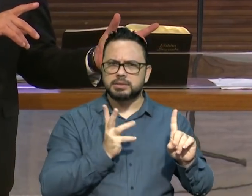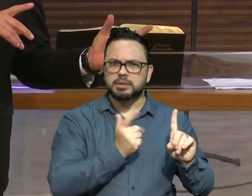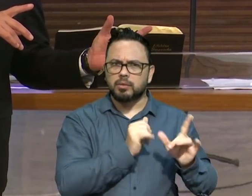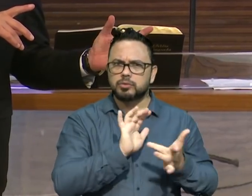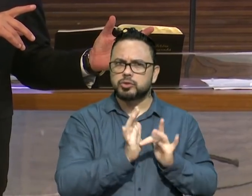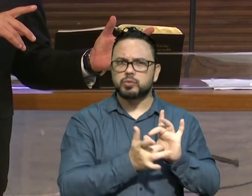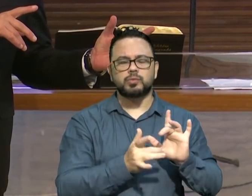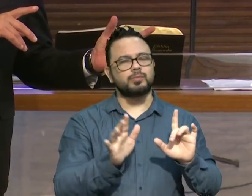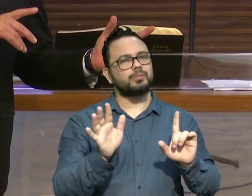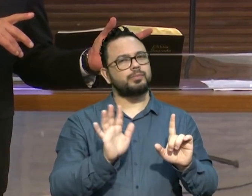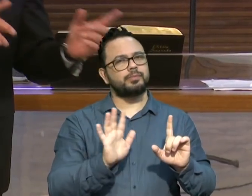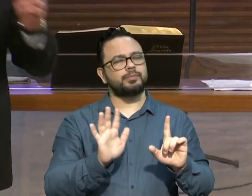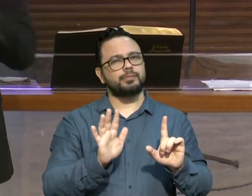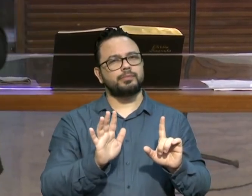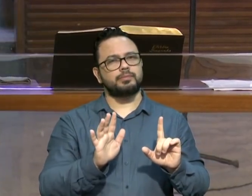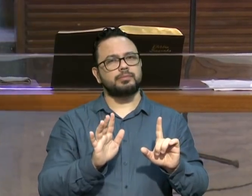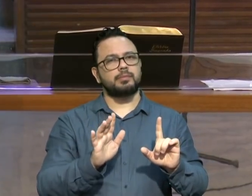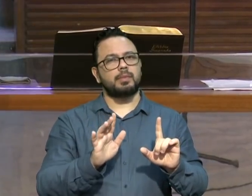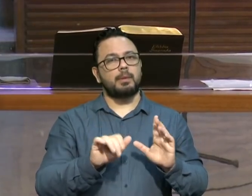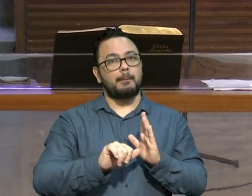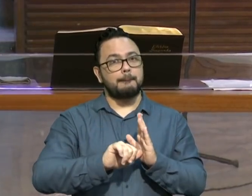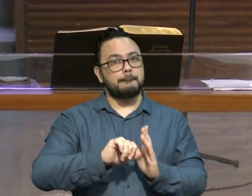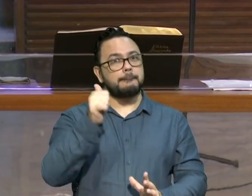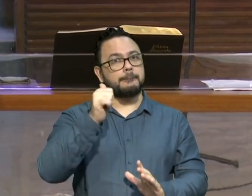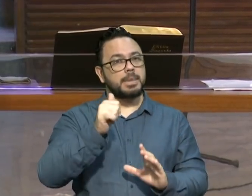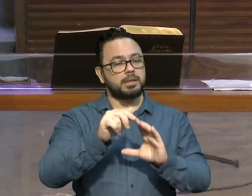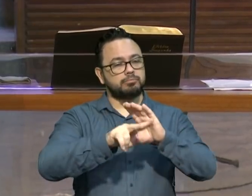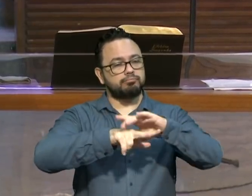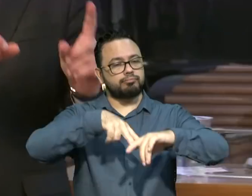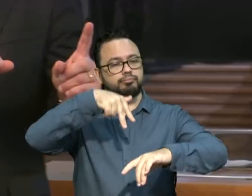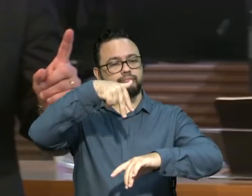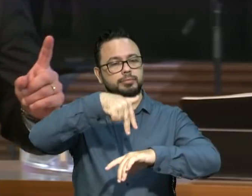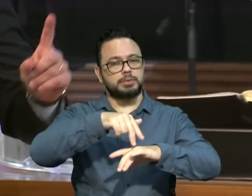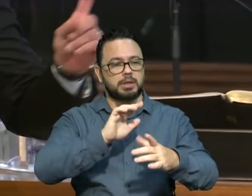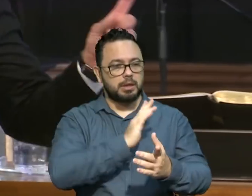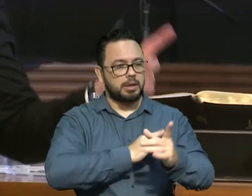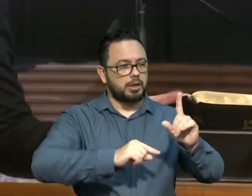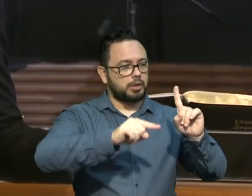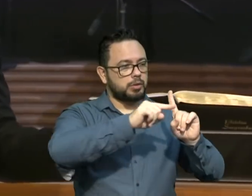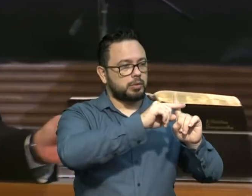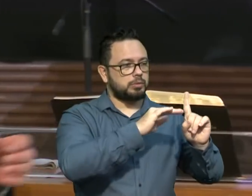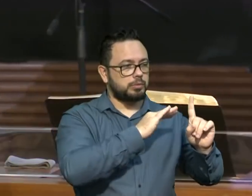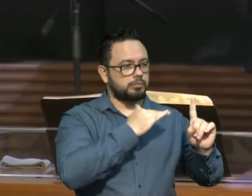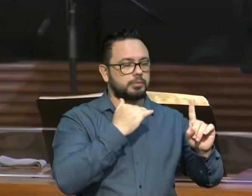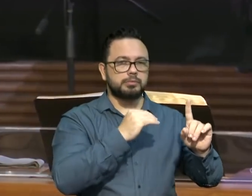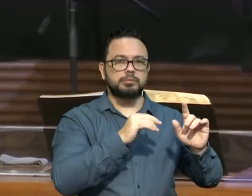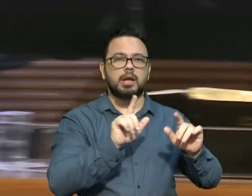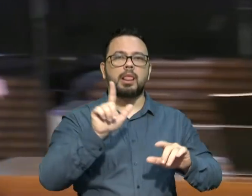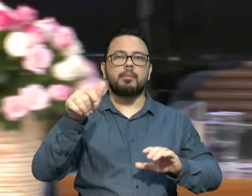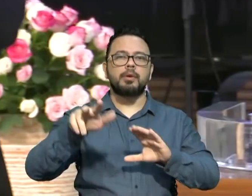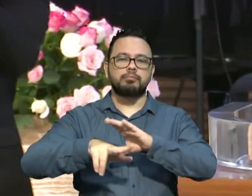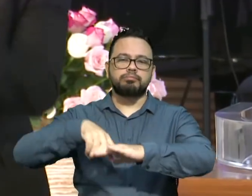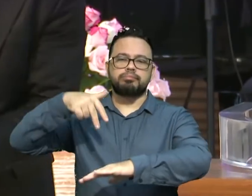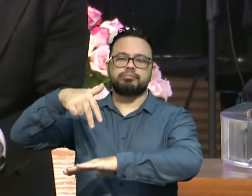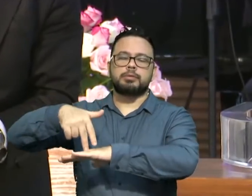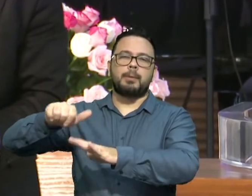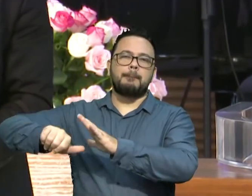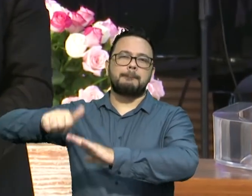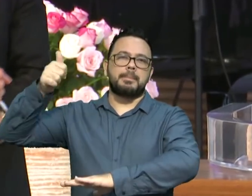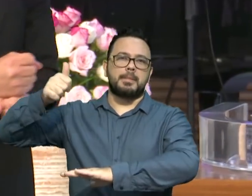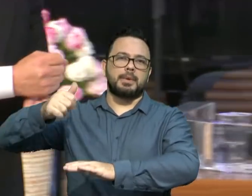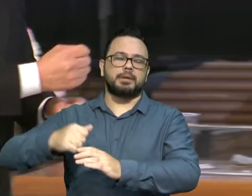cruz É mas o primeiro ressurreto após a cruz foi Jesus Cristo e Jesus Cristo é o